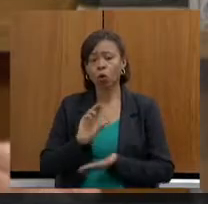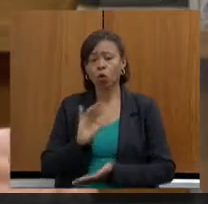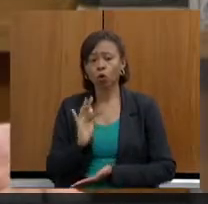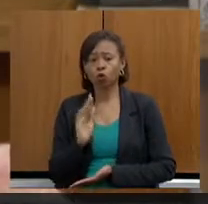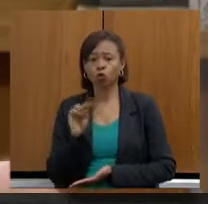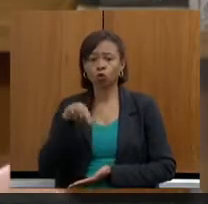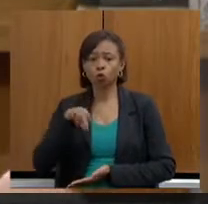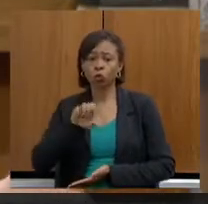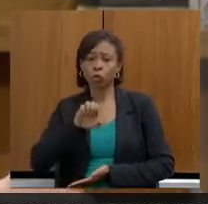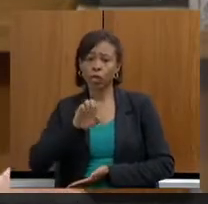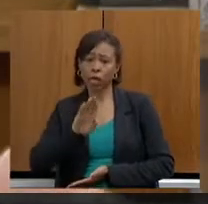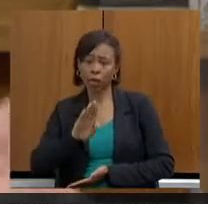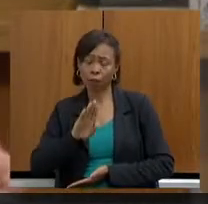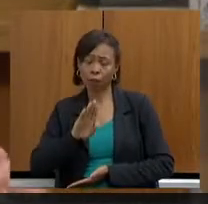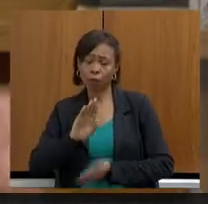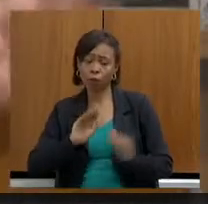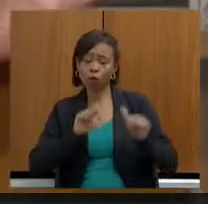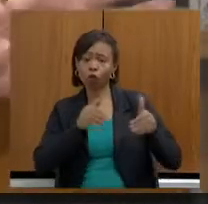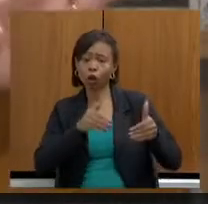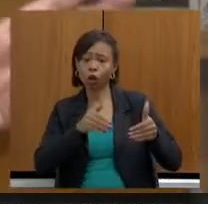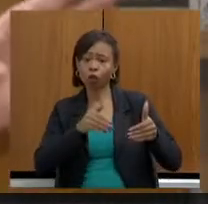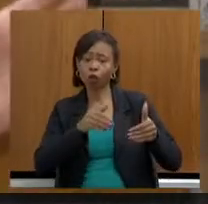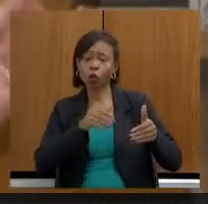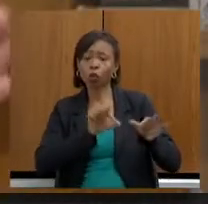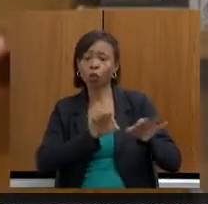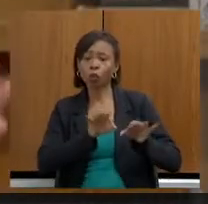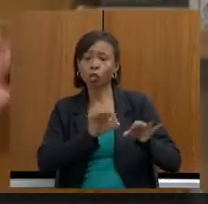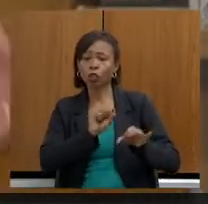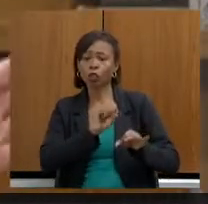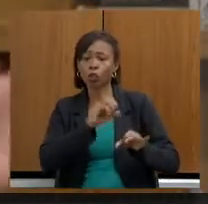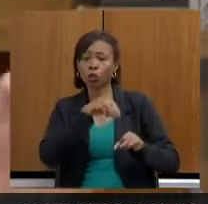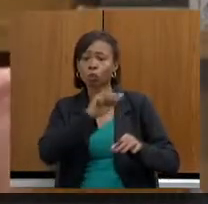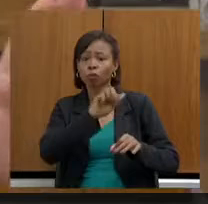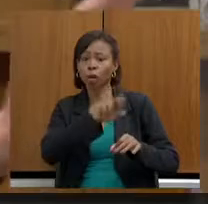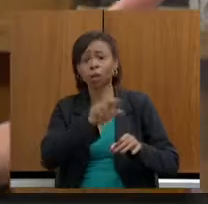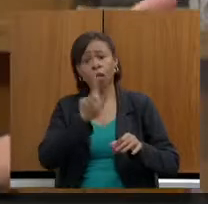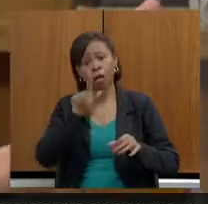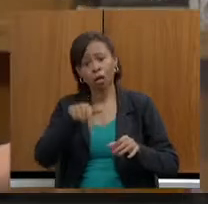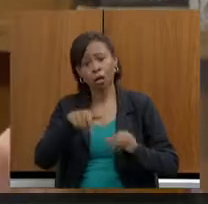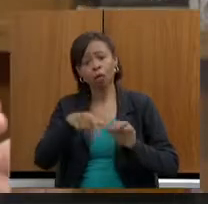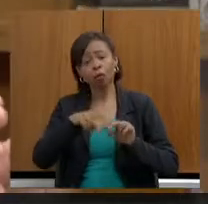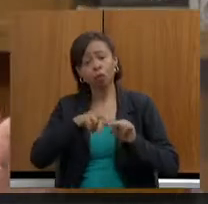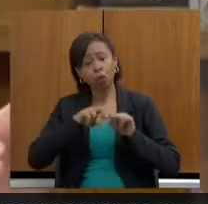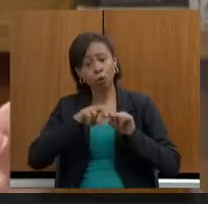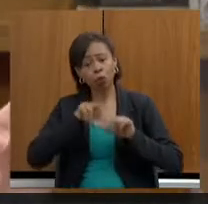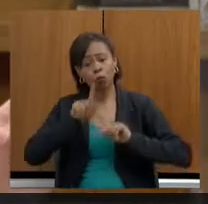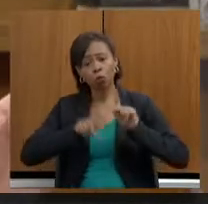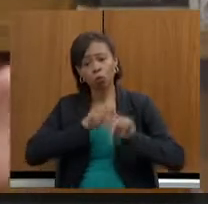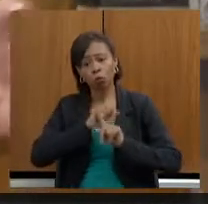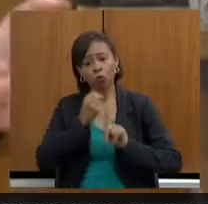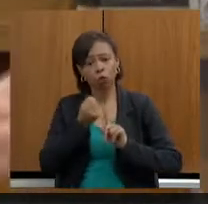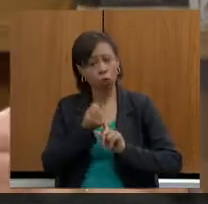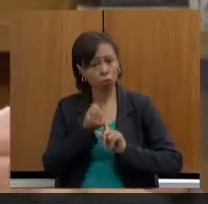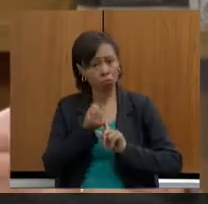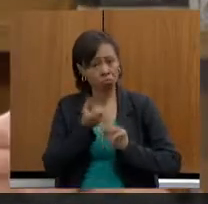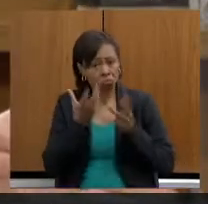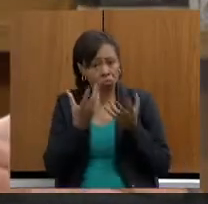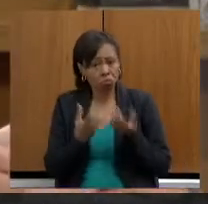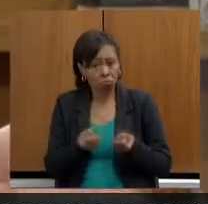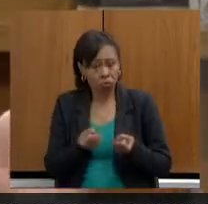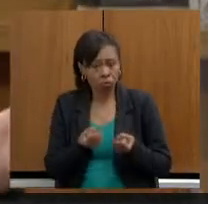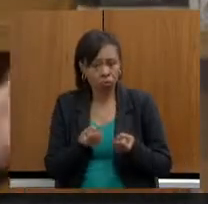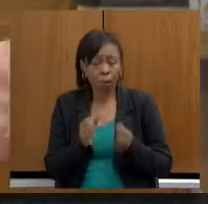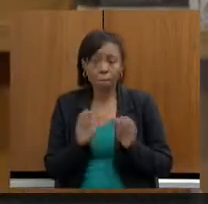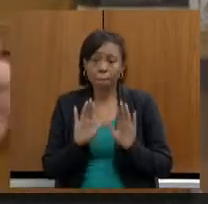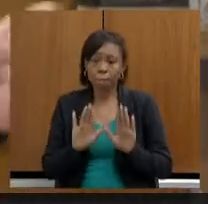projeto somar é a vontade do povo Mineiro para mim Assembleia Legislativa igual a vontade do povo Mineiro né mas da minha compreensão